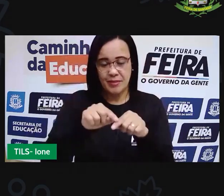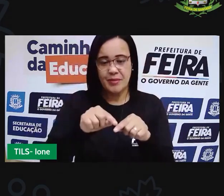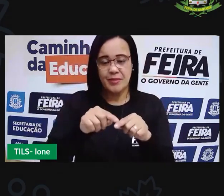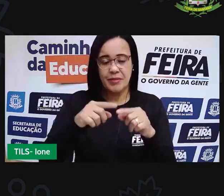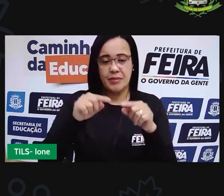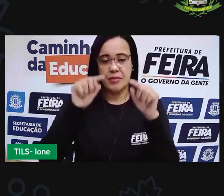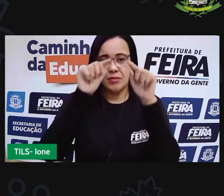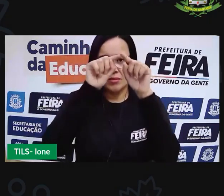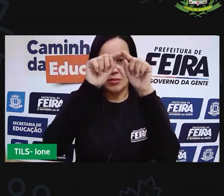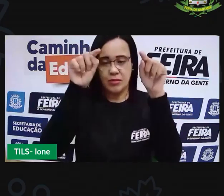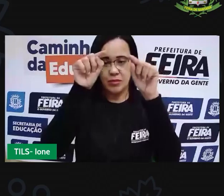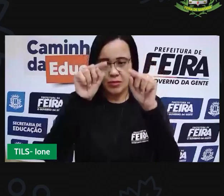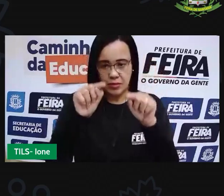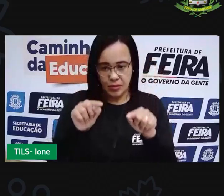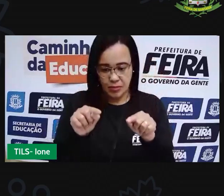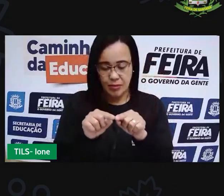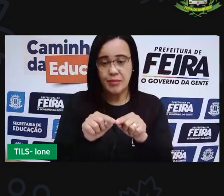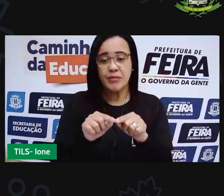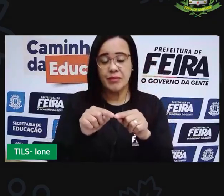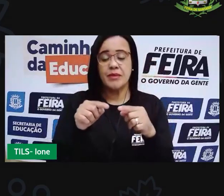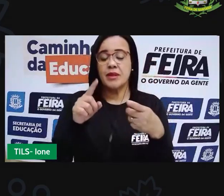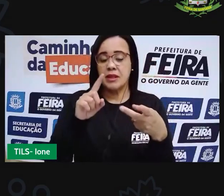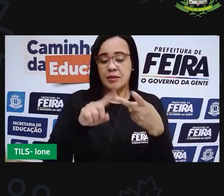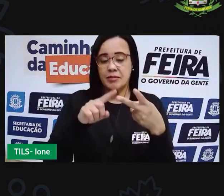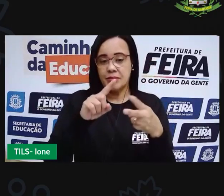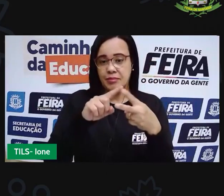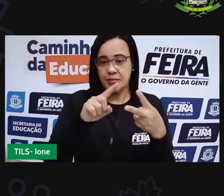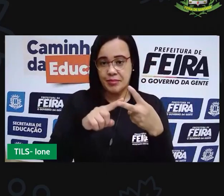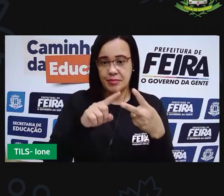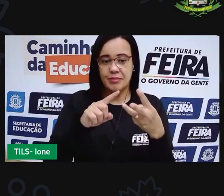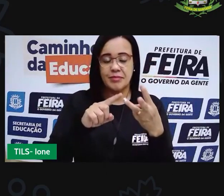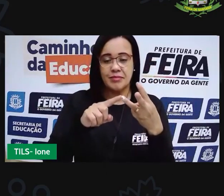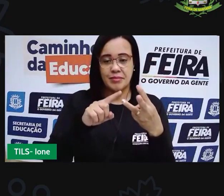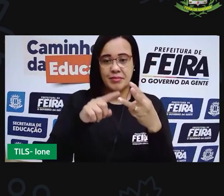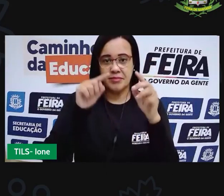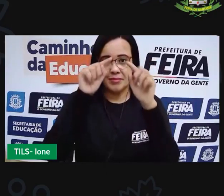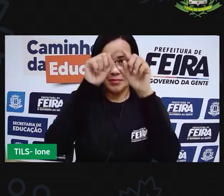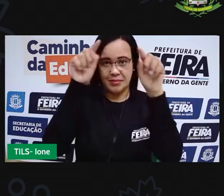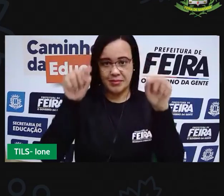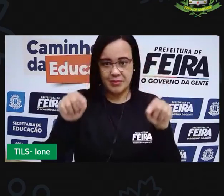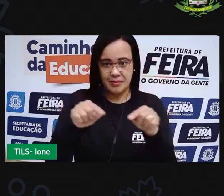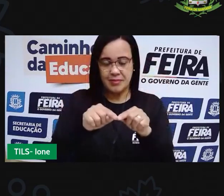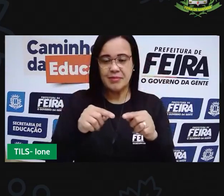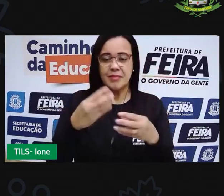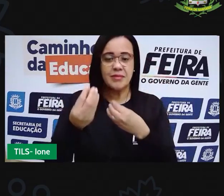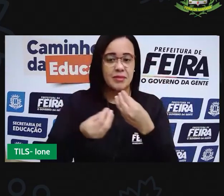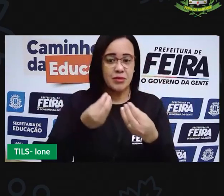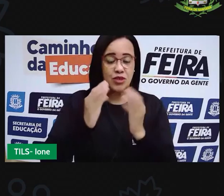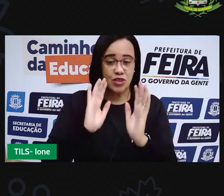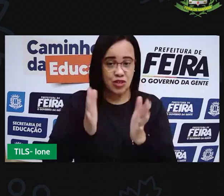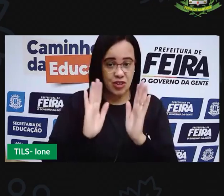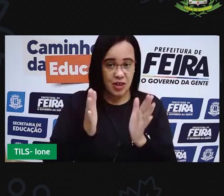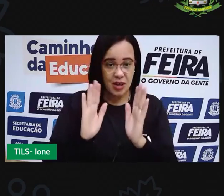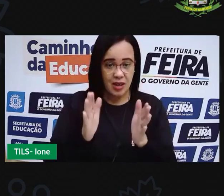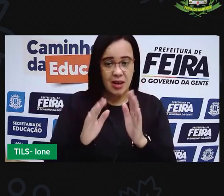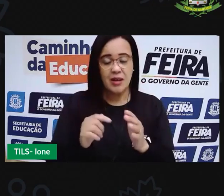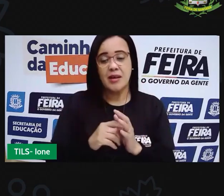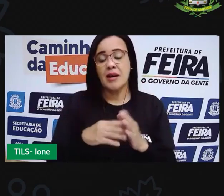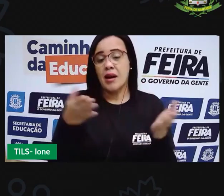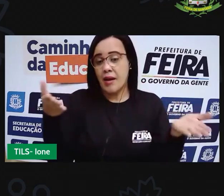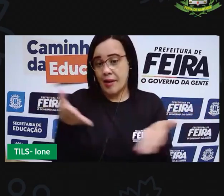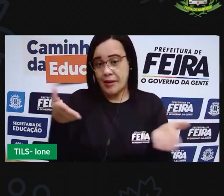Agora, criançada, que a gente já viu ali como fazer e representar ali as figuras geométricas,